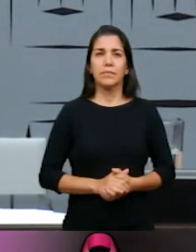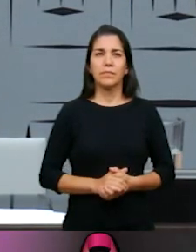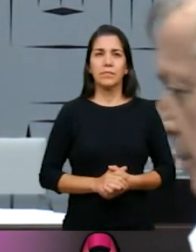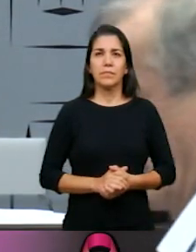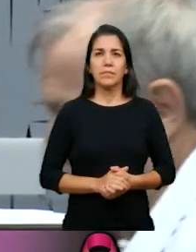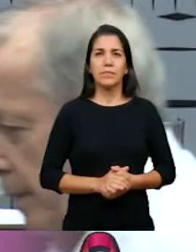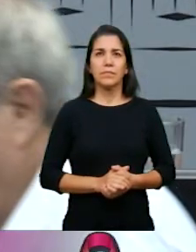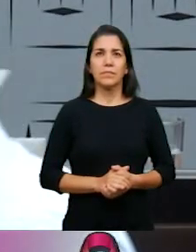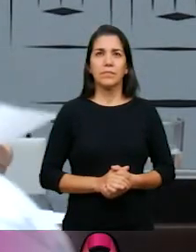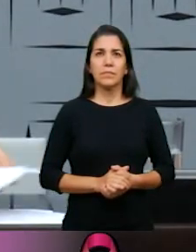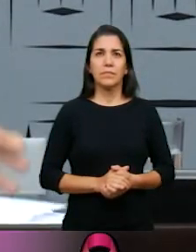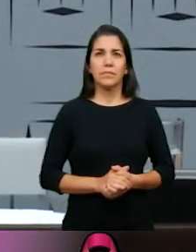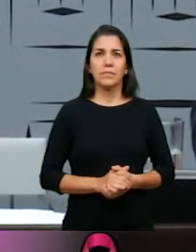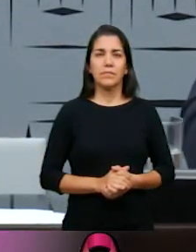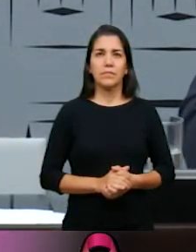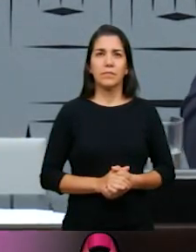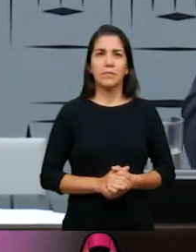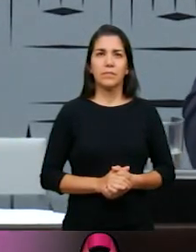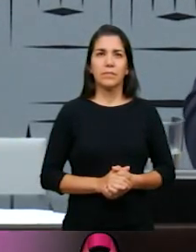Aprovado.